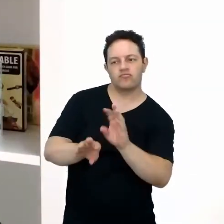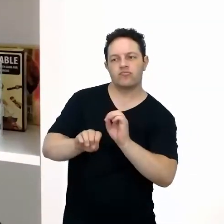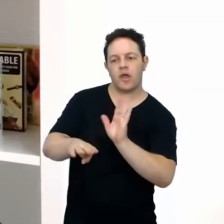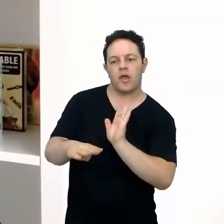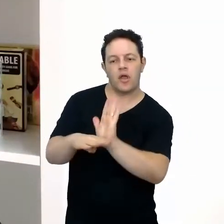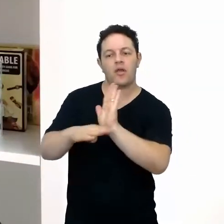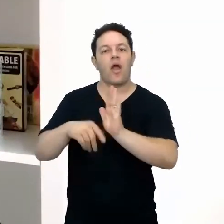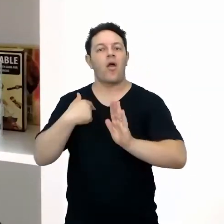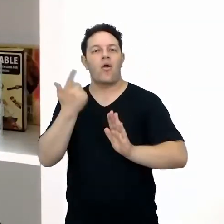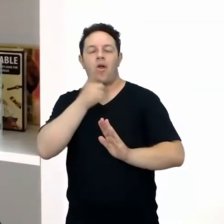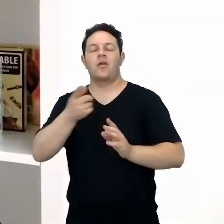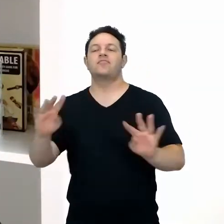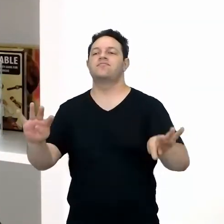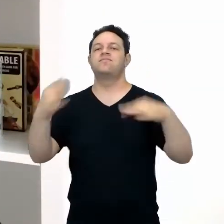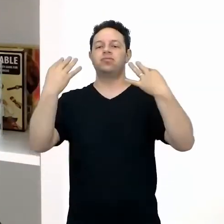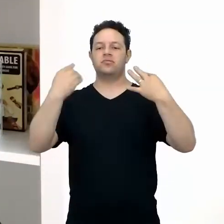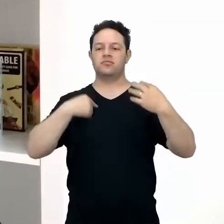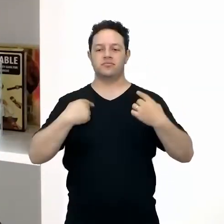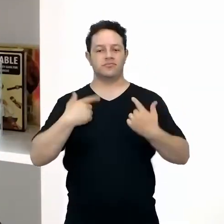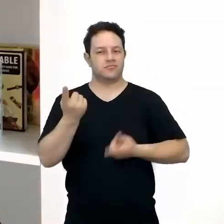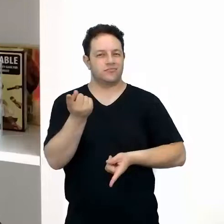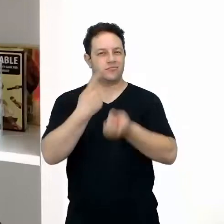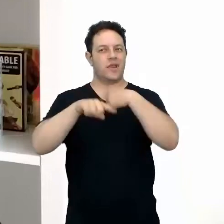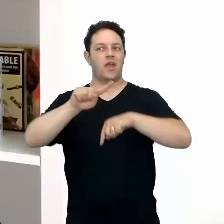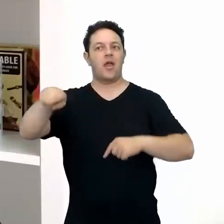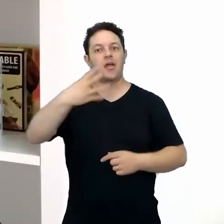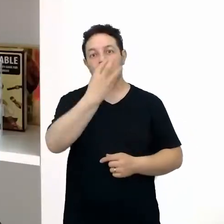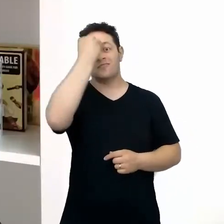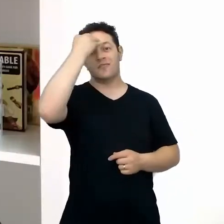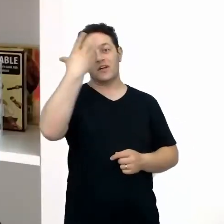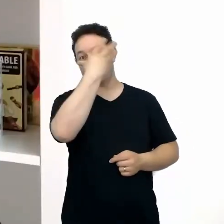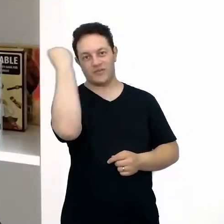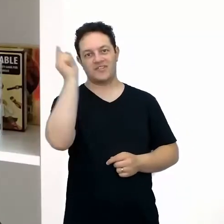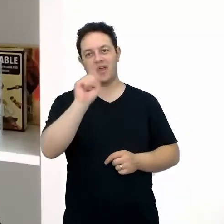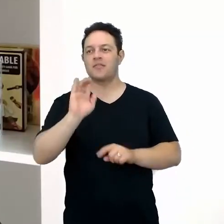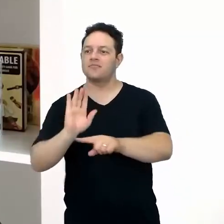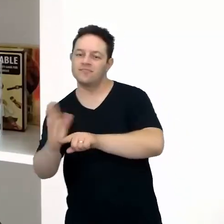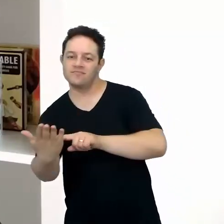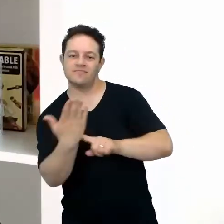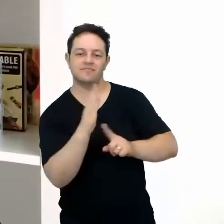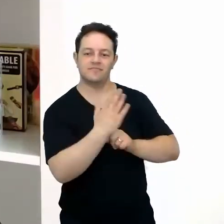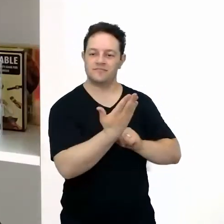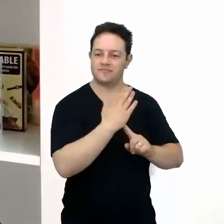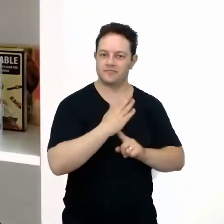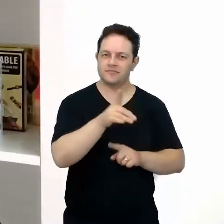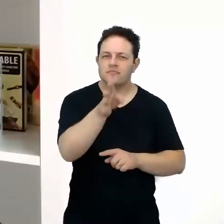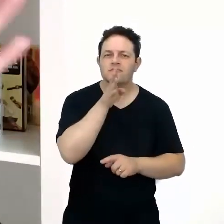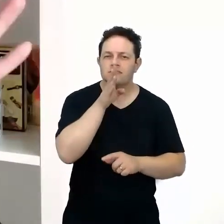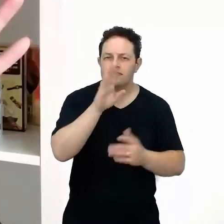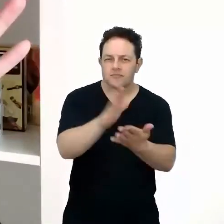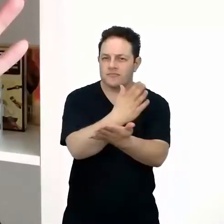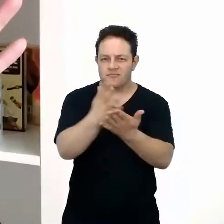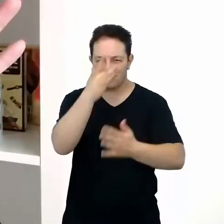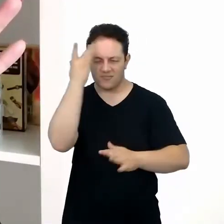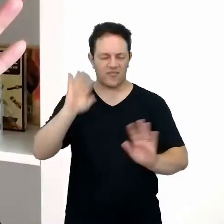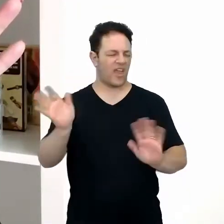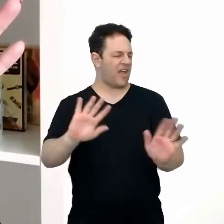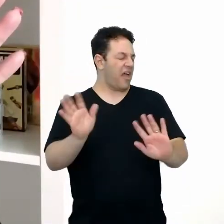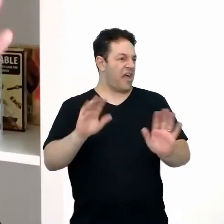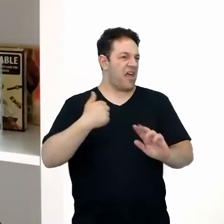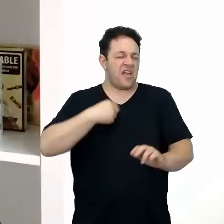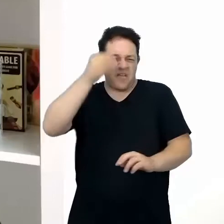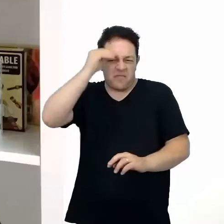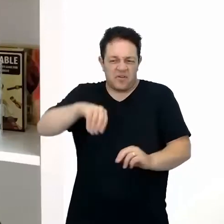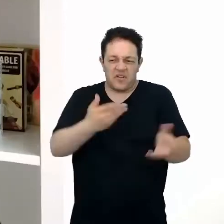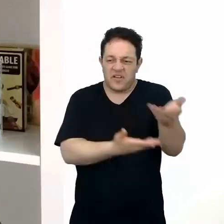forma de você aparecer, porque você aparece contribuindo com o outro. Conhece alguém técnico que tem horror de fazer